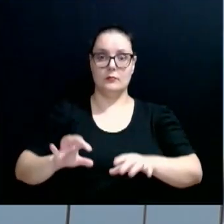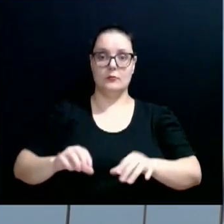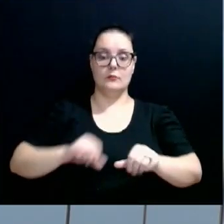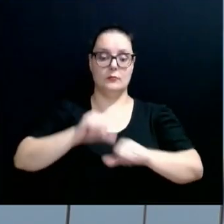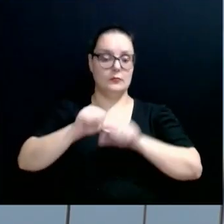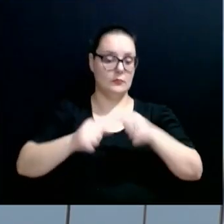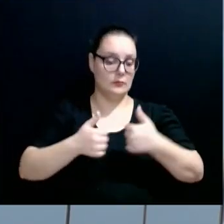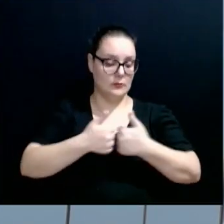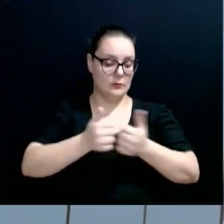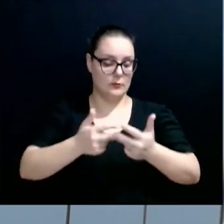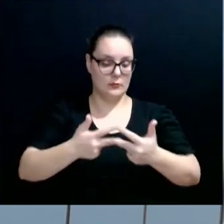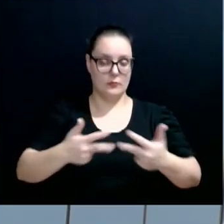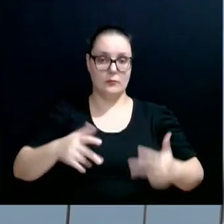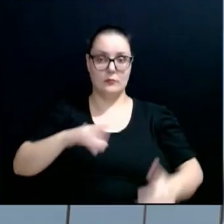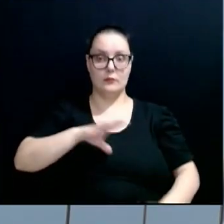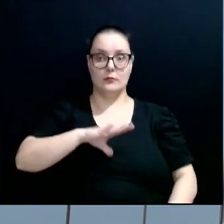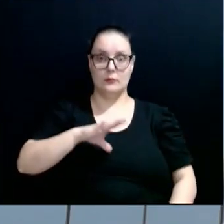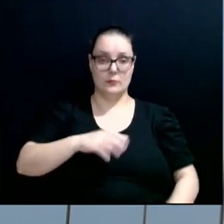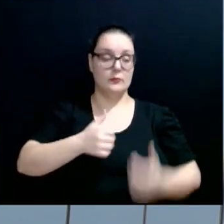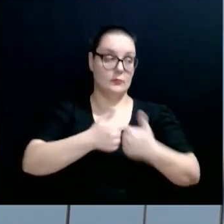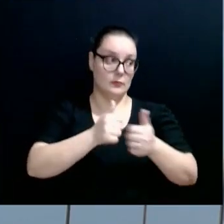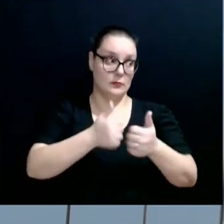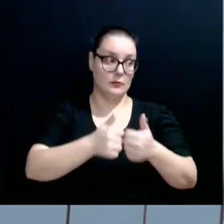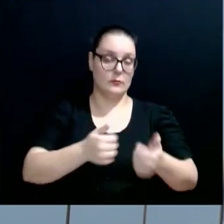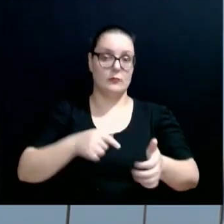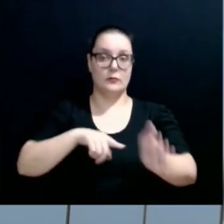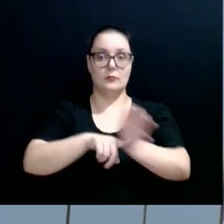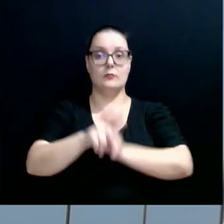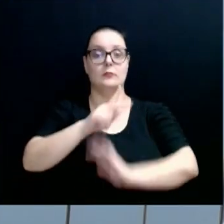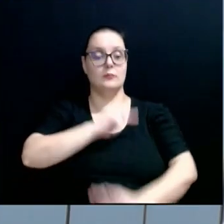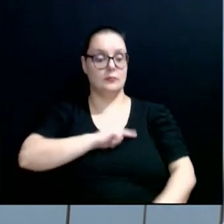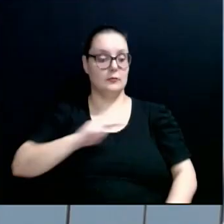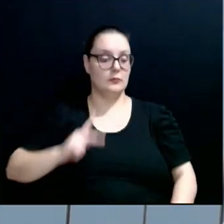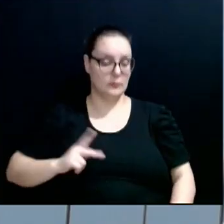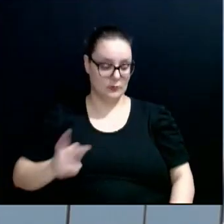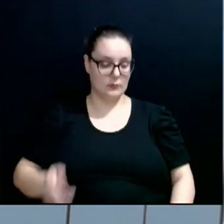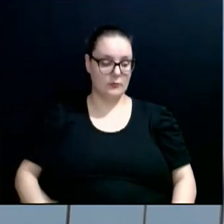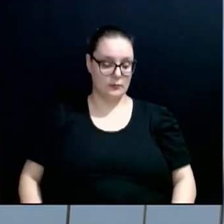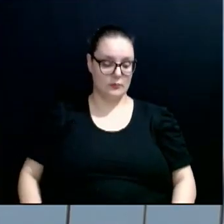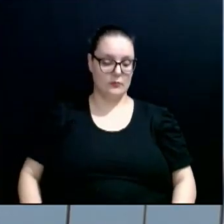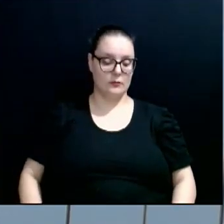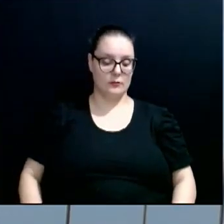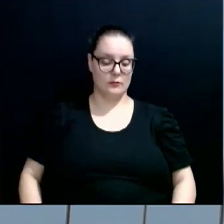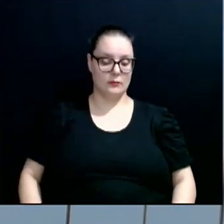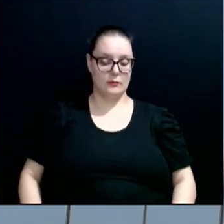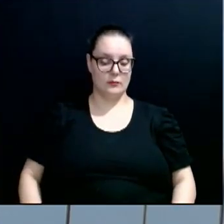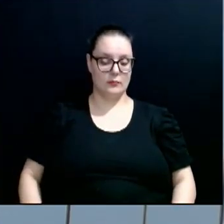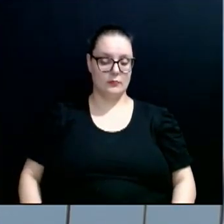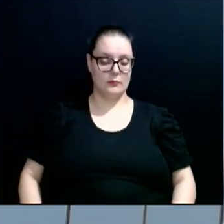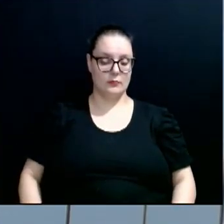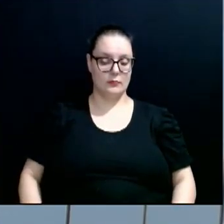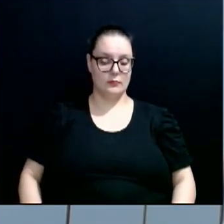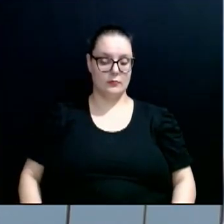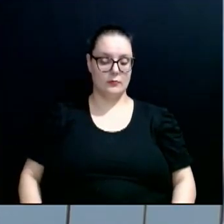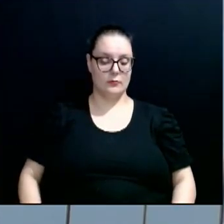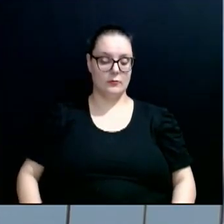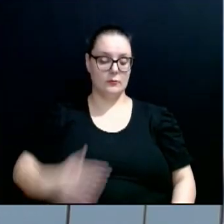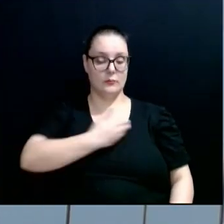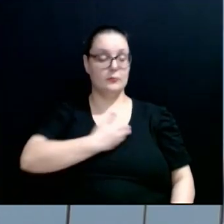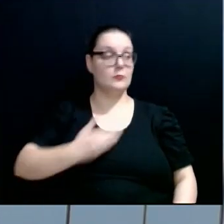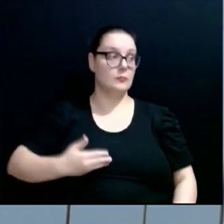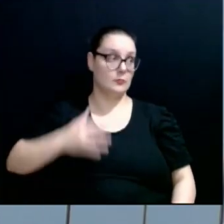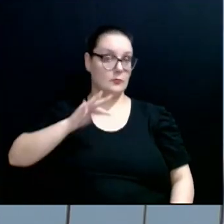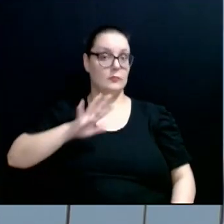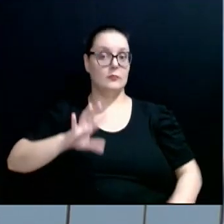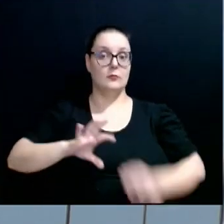Campinas. Eu queria até perguntar aqui para o presidente se, de fato, o governo federal disponibilizou esse recurso para a